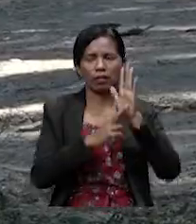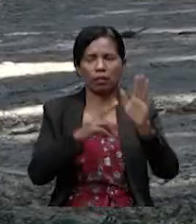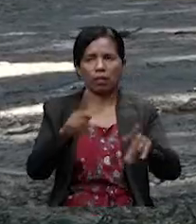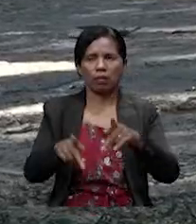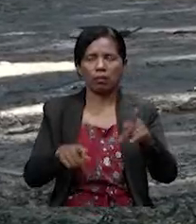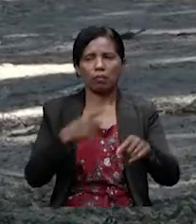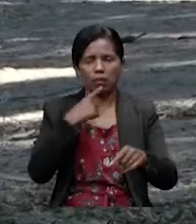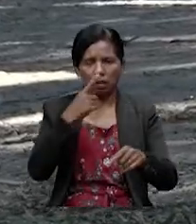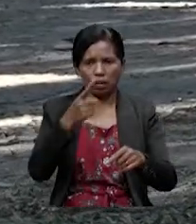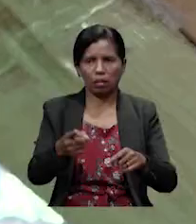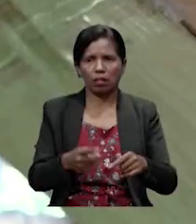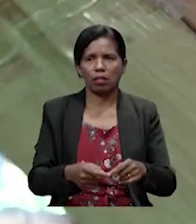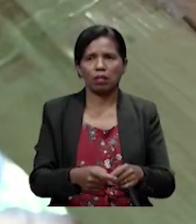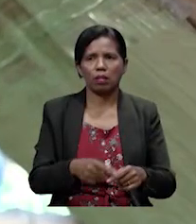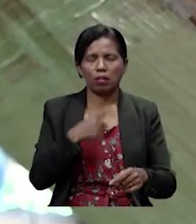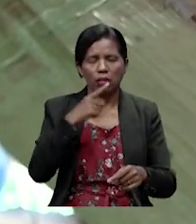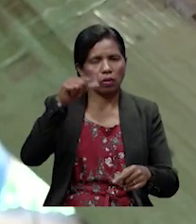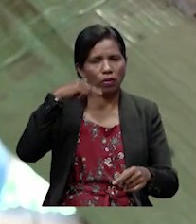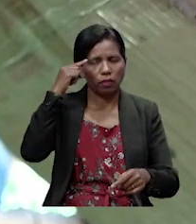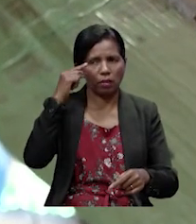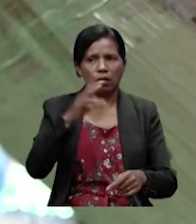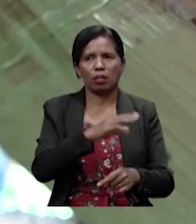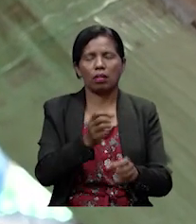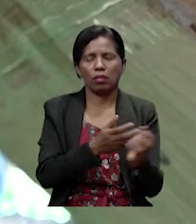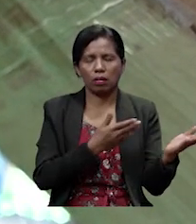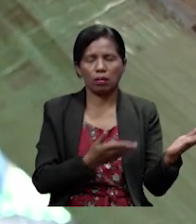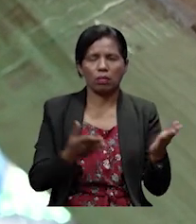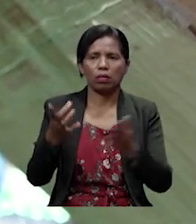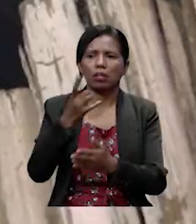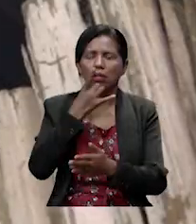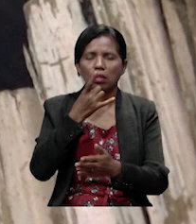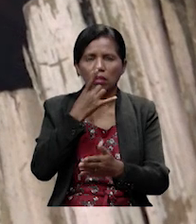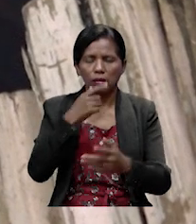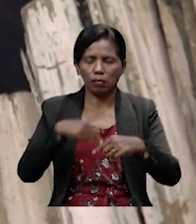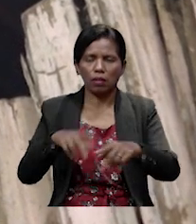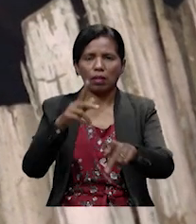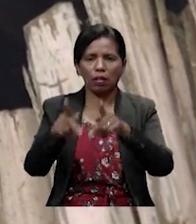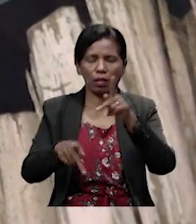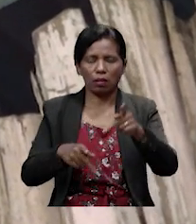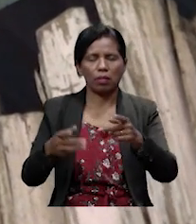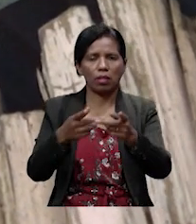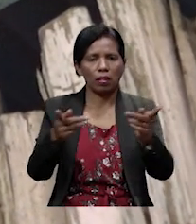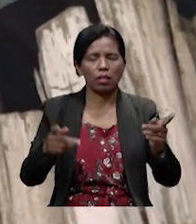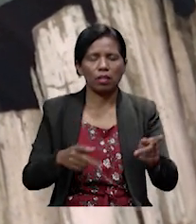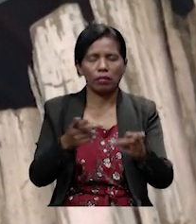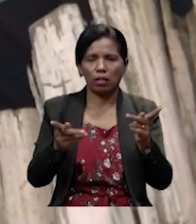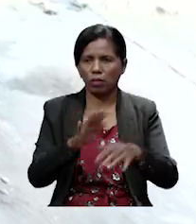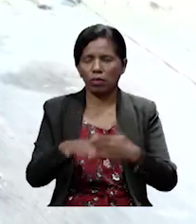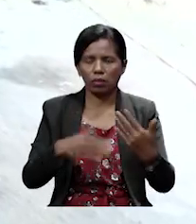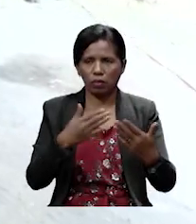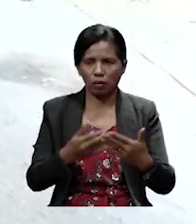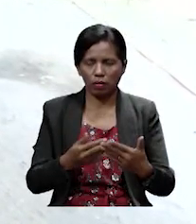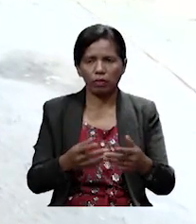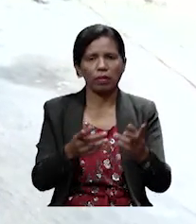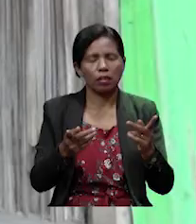mos questiona ho commitmento governo nian nebe atulori energia eletricidade ba povo e território nacional, liliu ba are sira